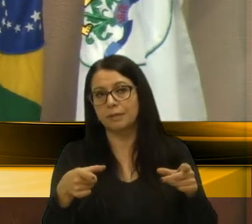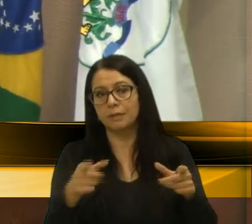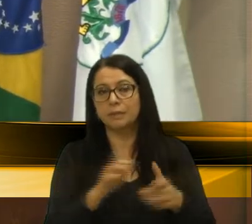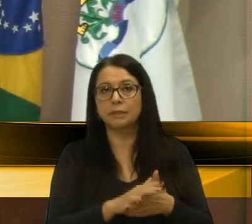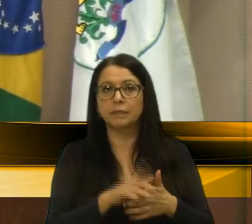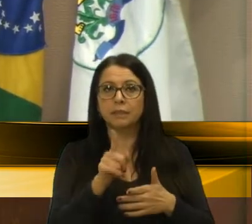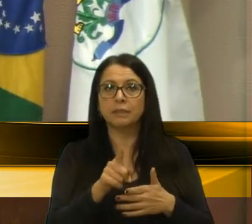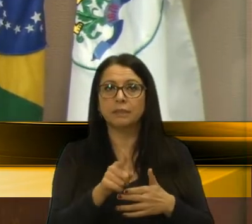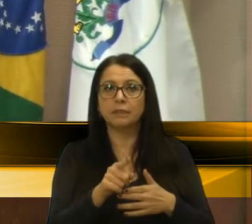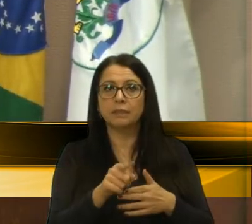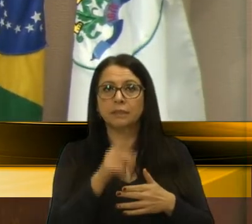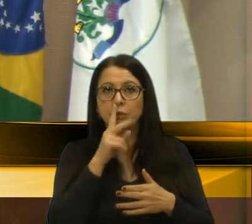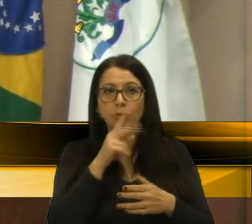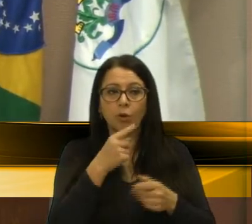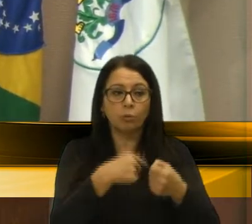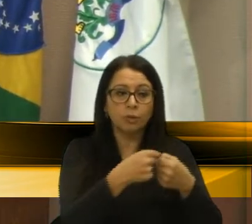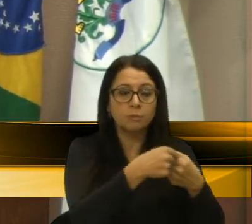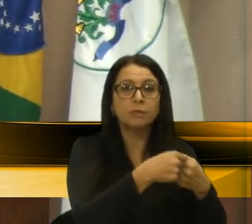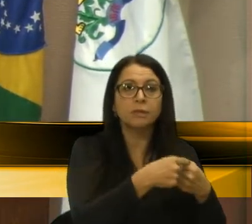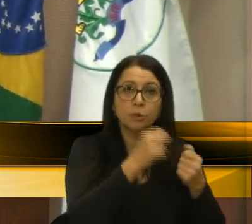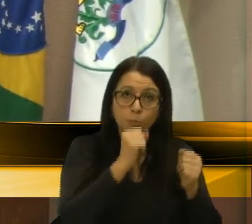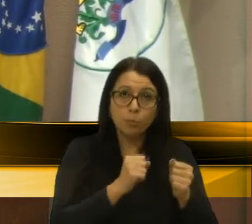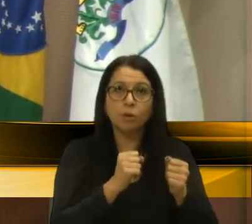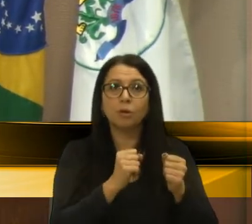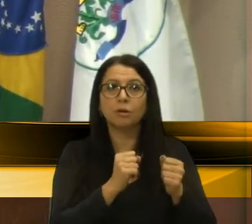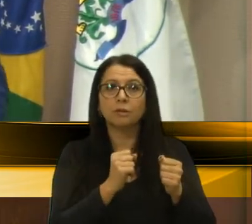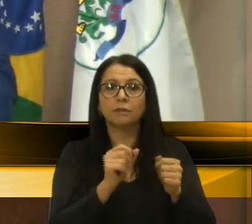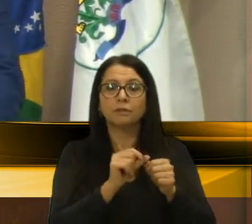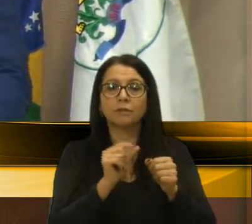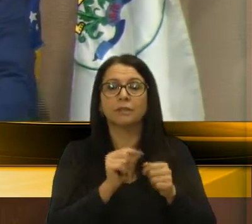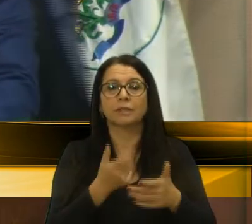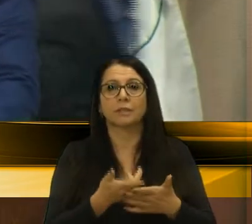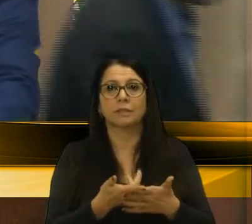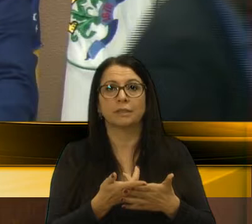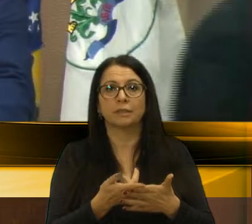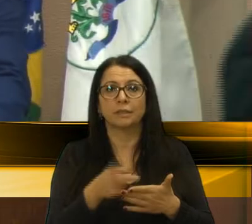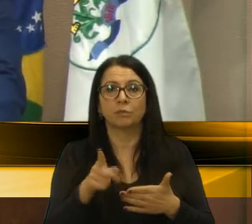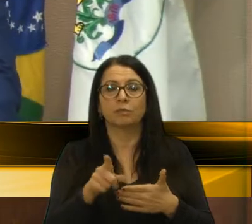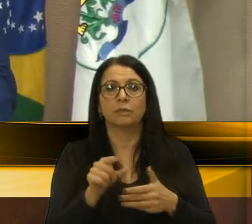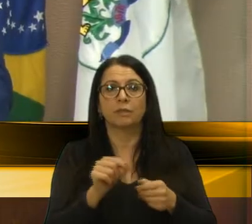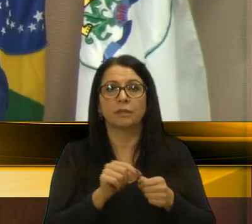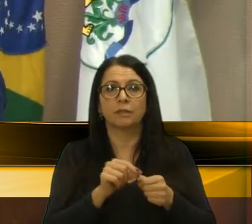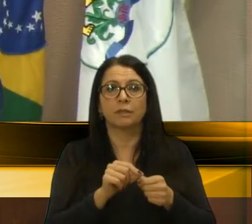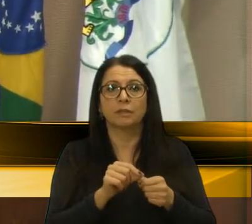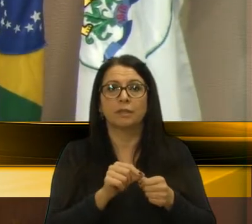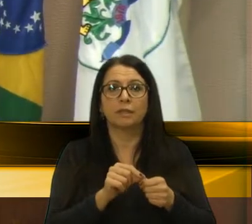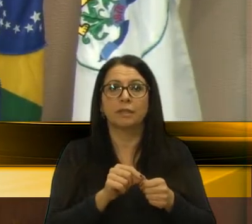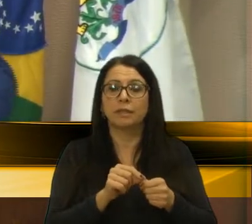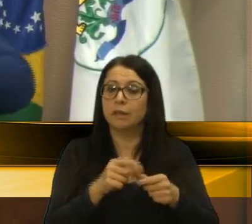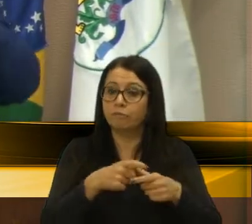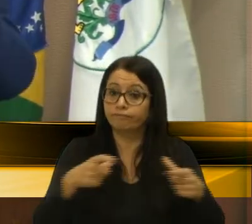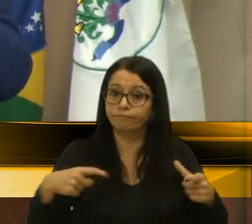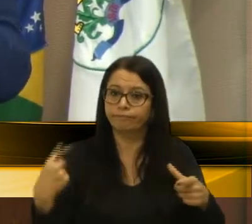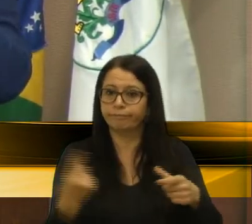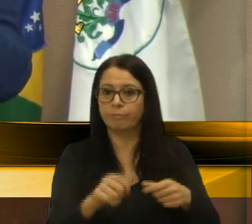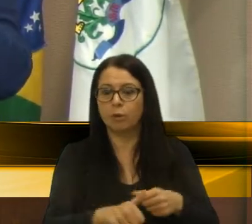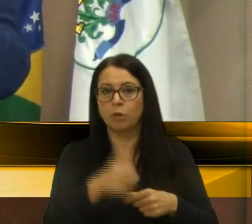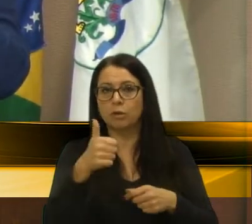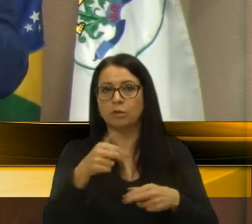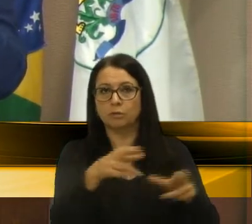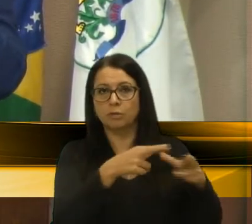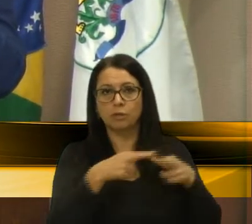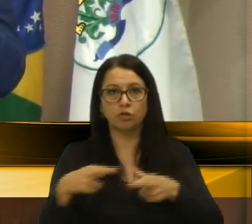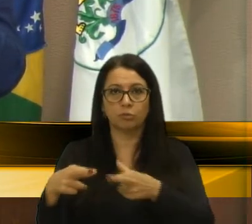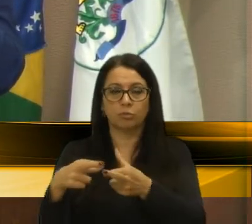é um consórcio de municípios que pode fazer com que isso tenha um impacto muito grande